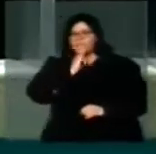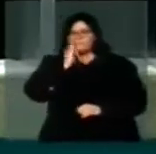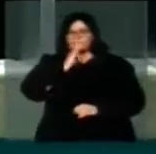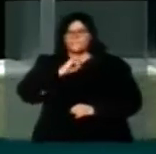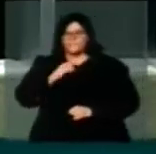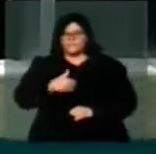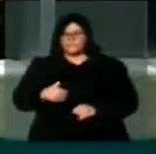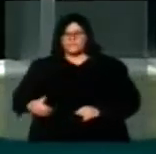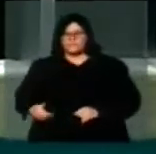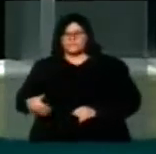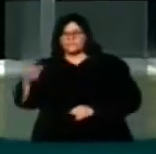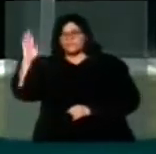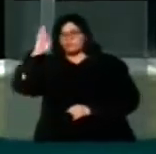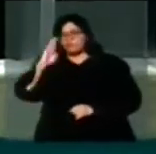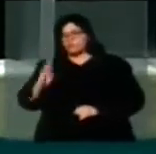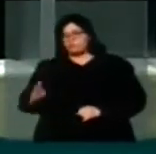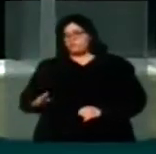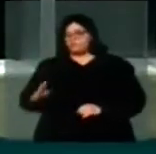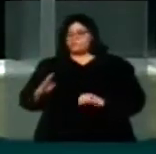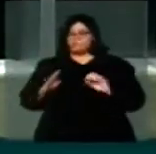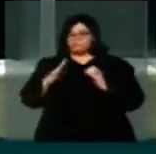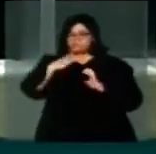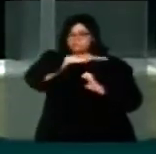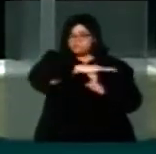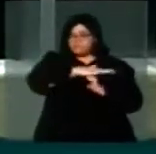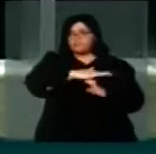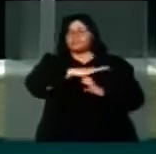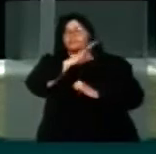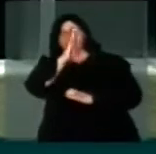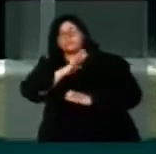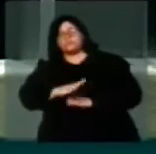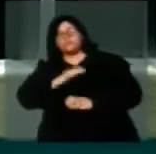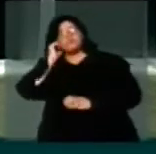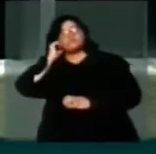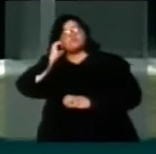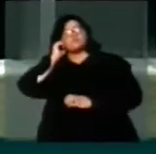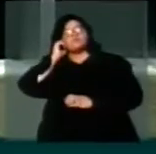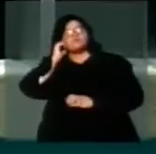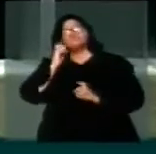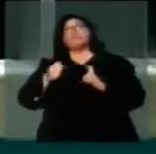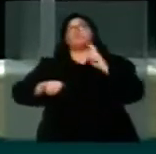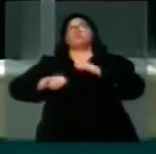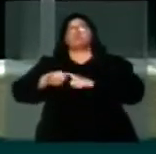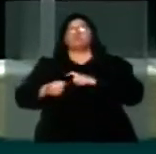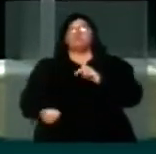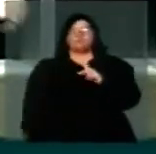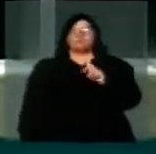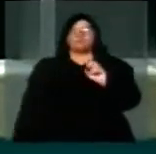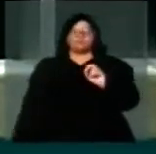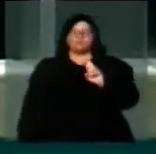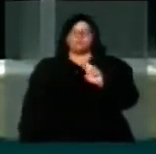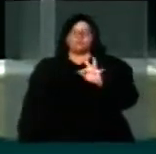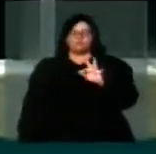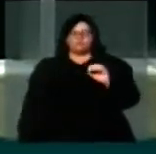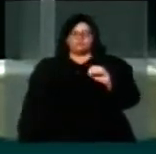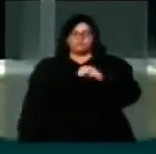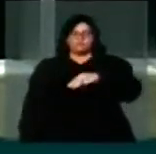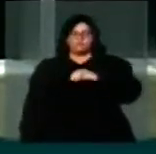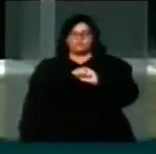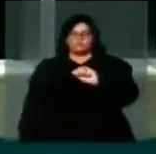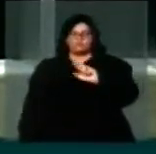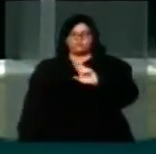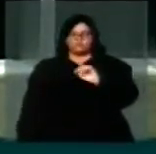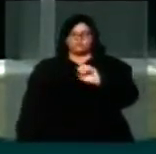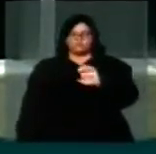do governo brasileiro e de empresas brasileiras de reativar o porto de Mariel, em Cuba, que será um grande